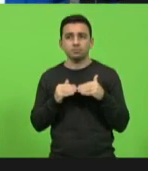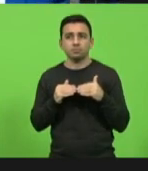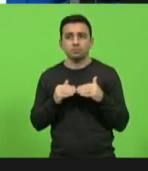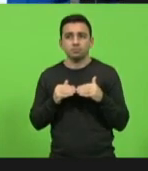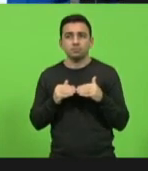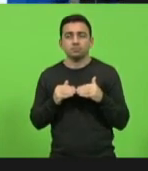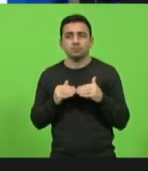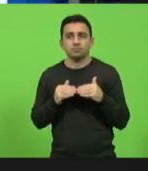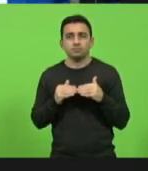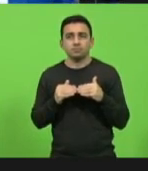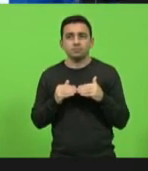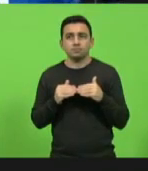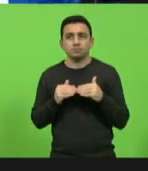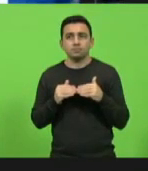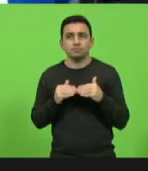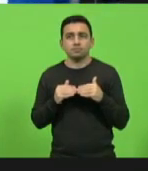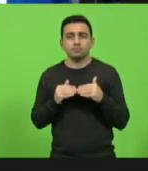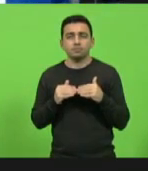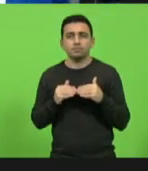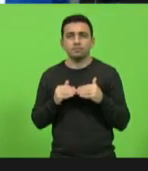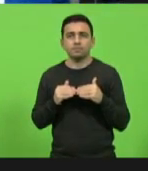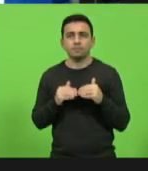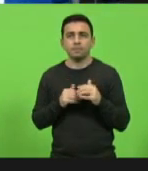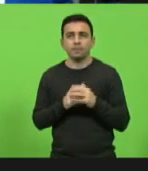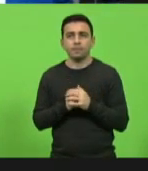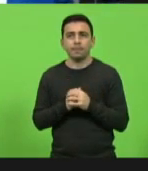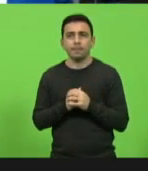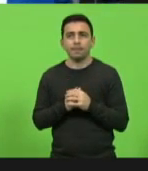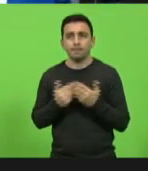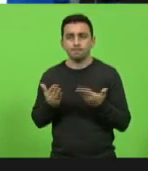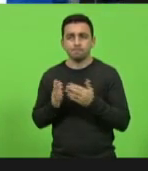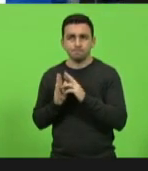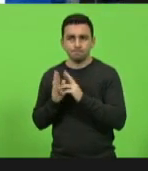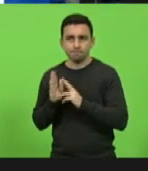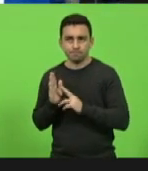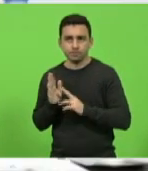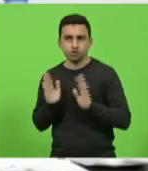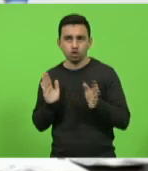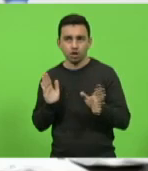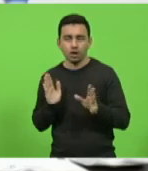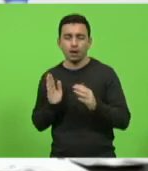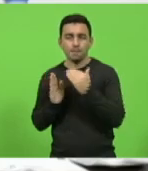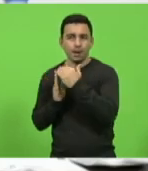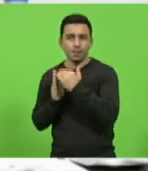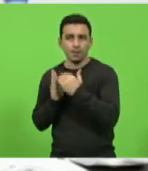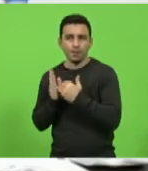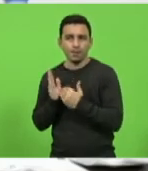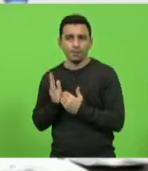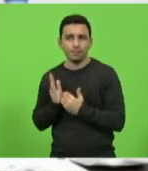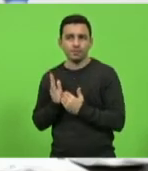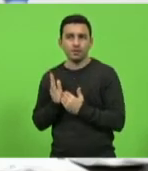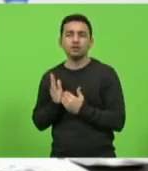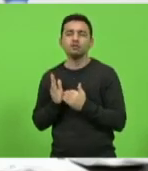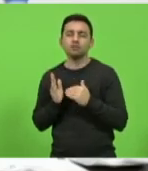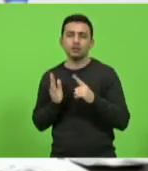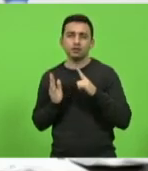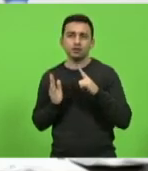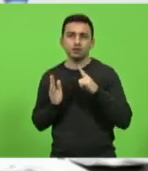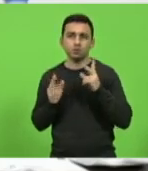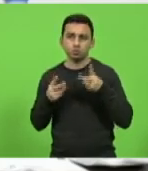de acordo com a nossa com a nossa com o nosso roteiro nós temos aqui a continuidade